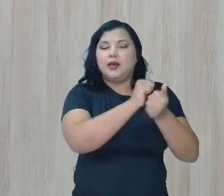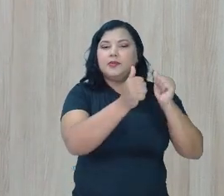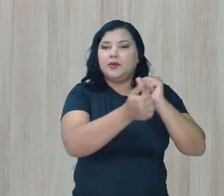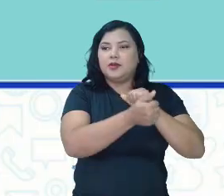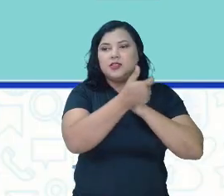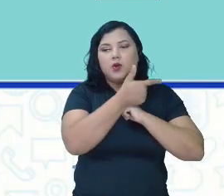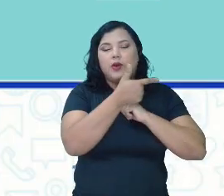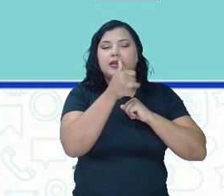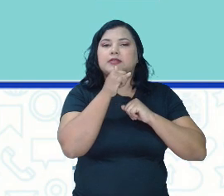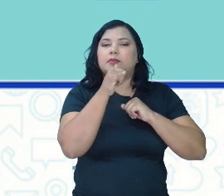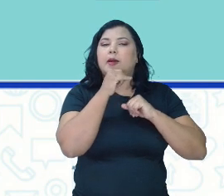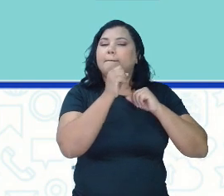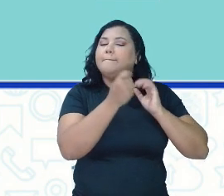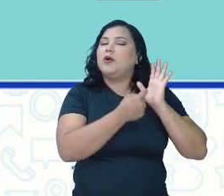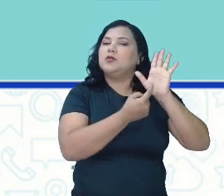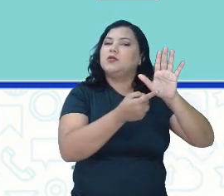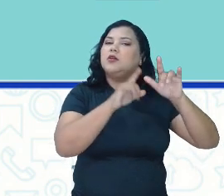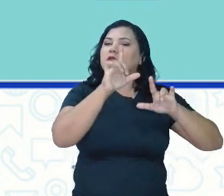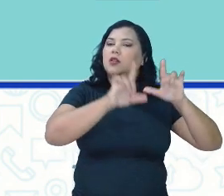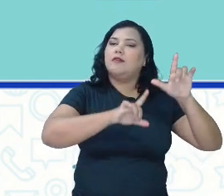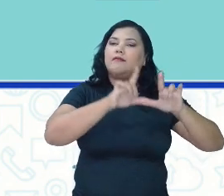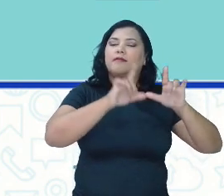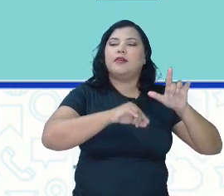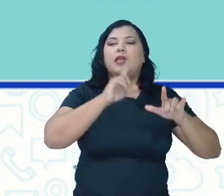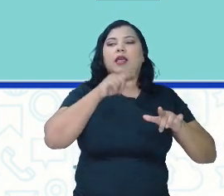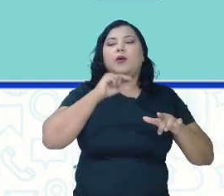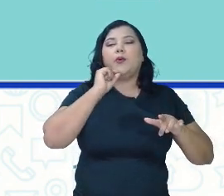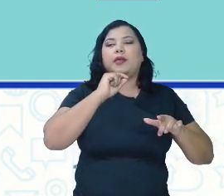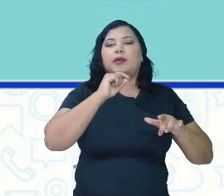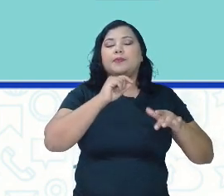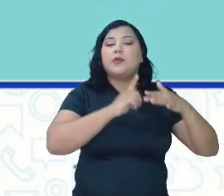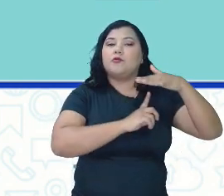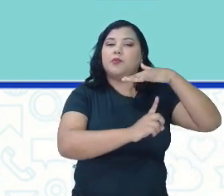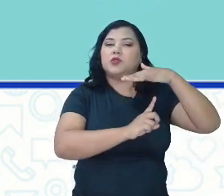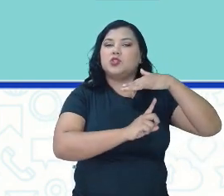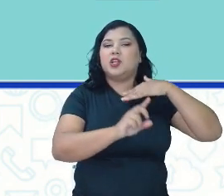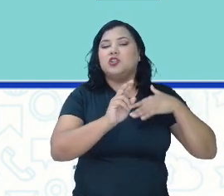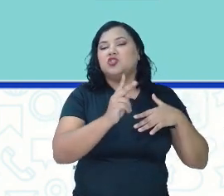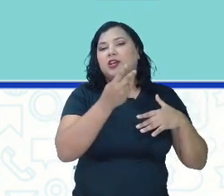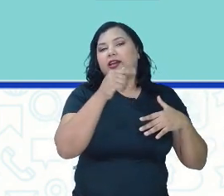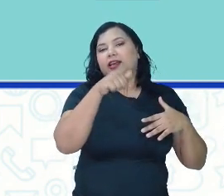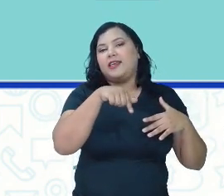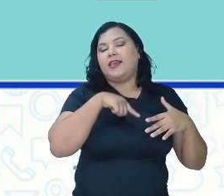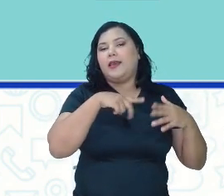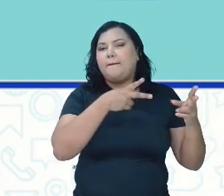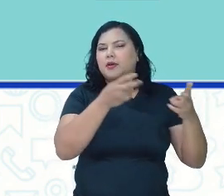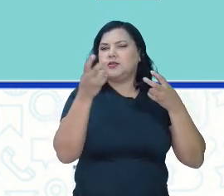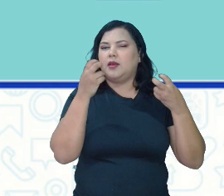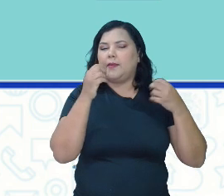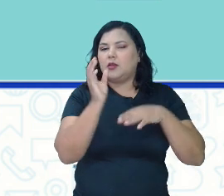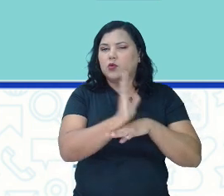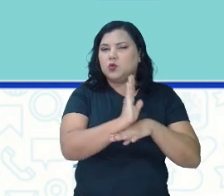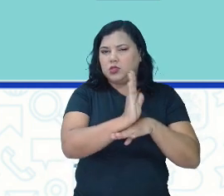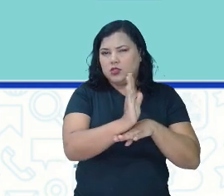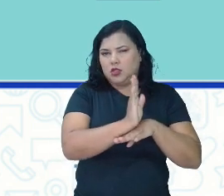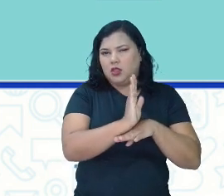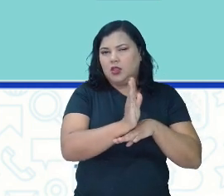outras mídias, normalmente, as personagens de HQs são muito vistas no